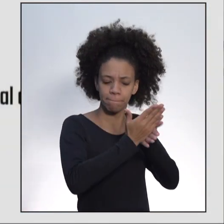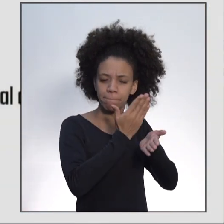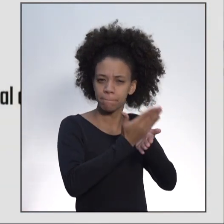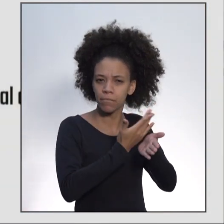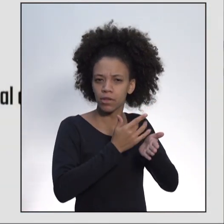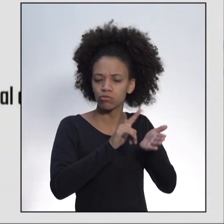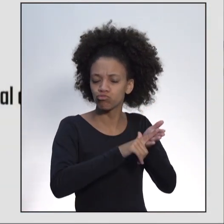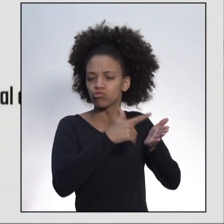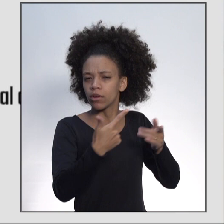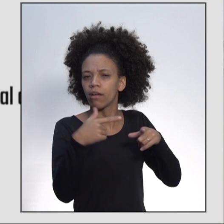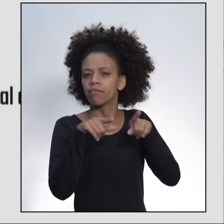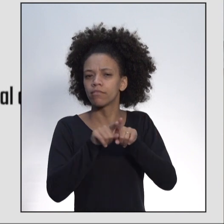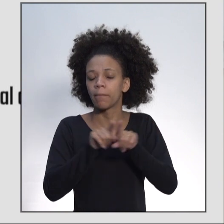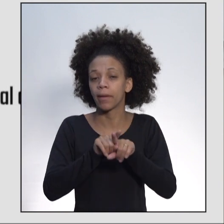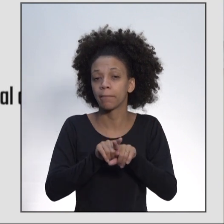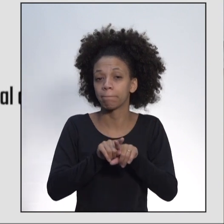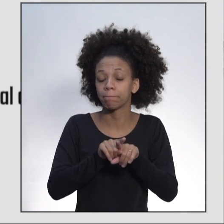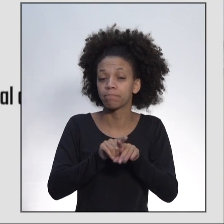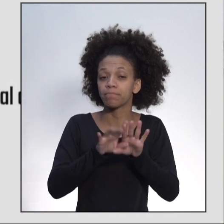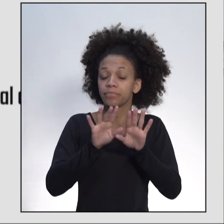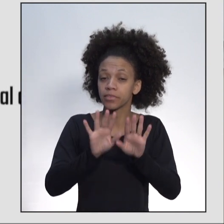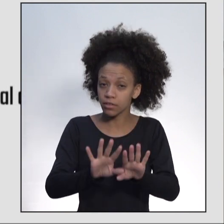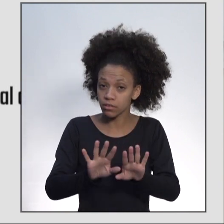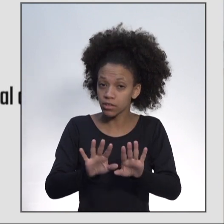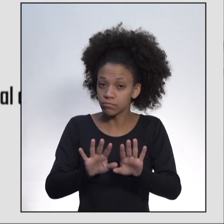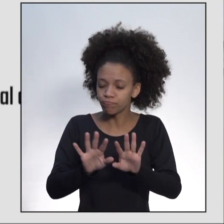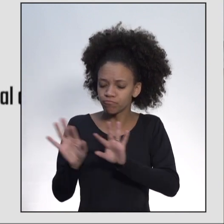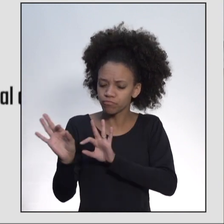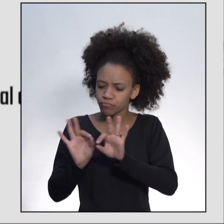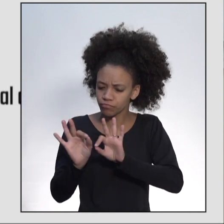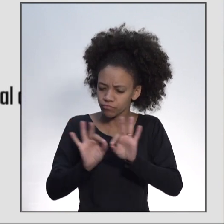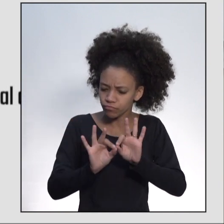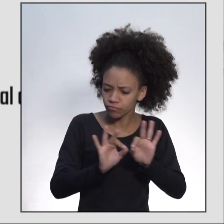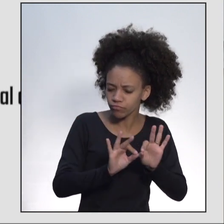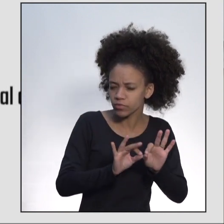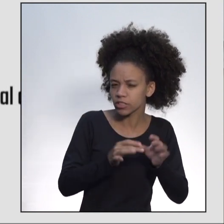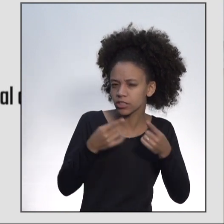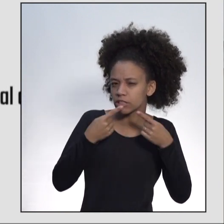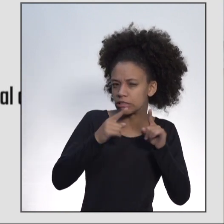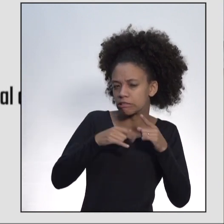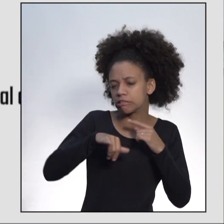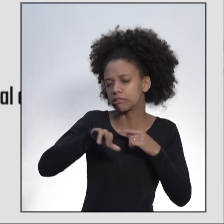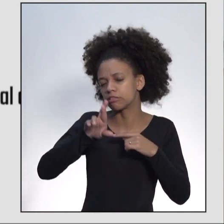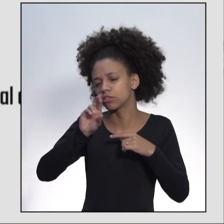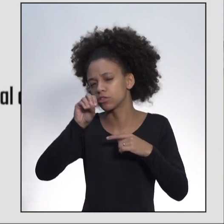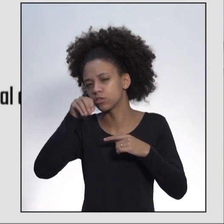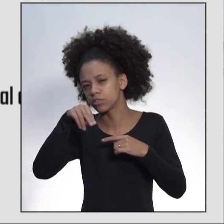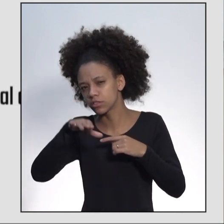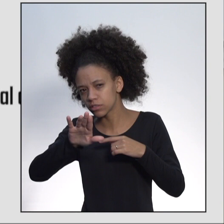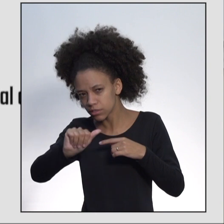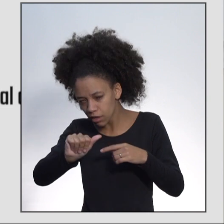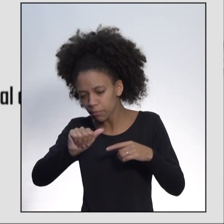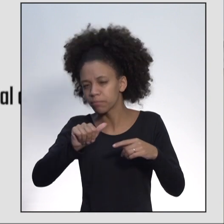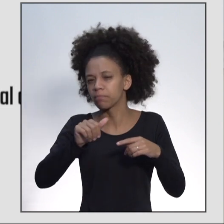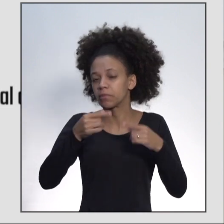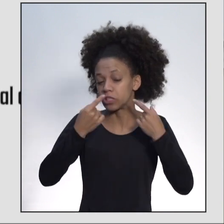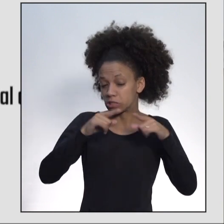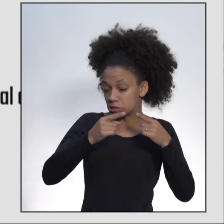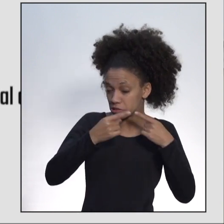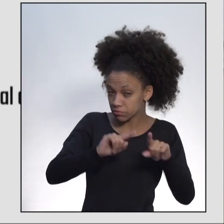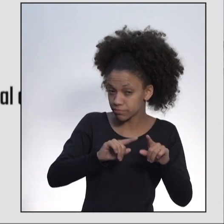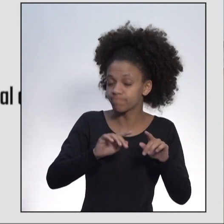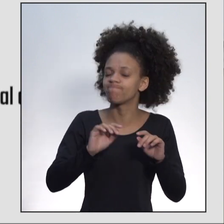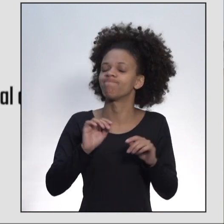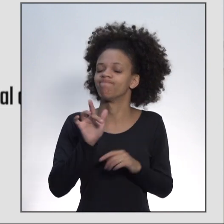jornais. É permeado por traços de ironia, com certeza. Através dos